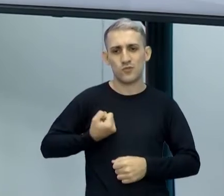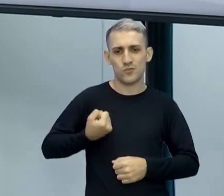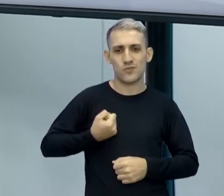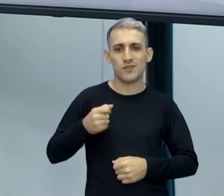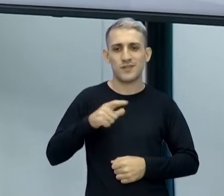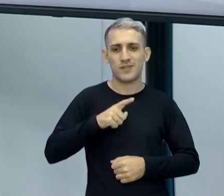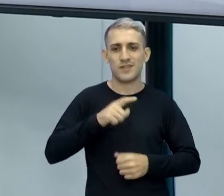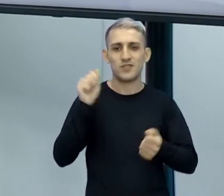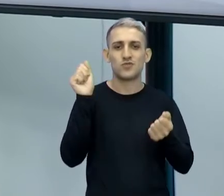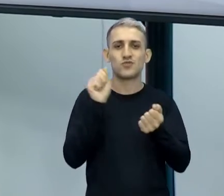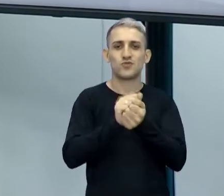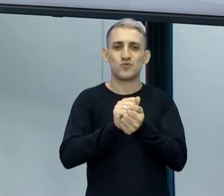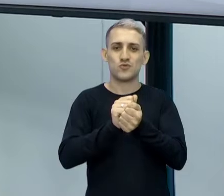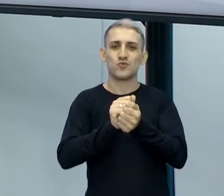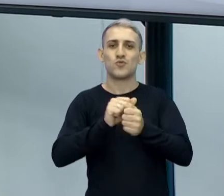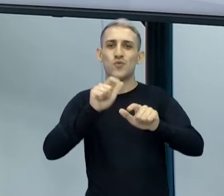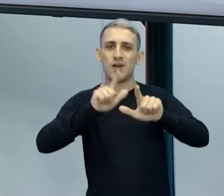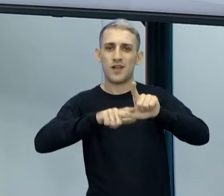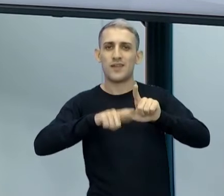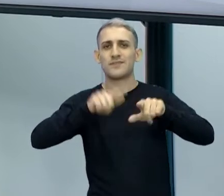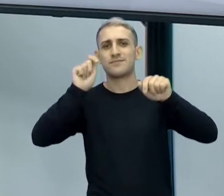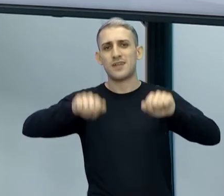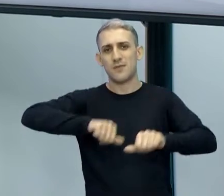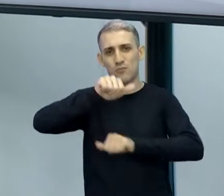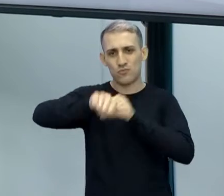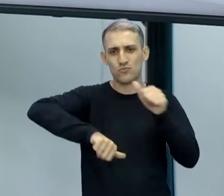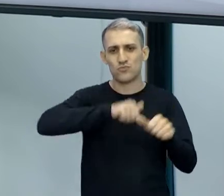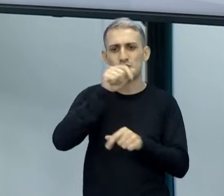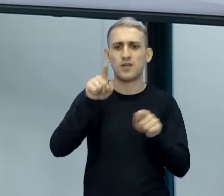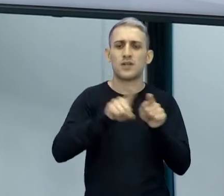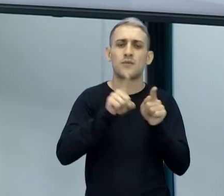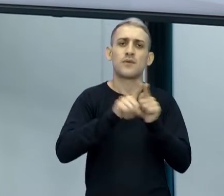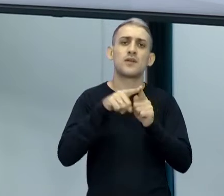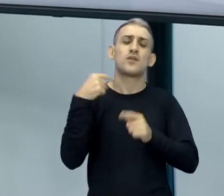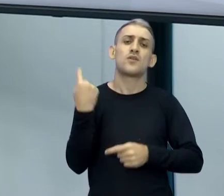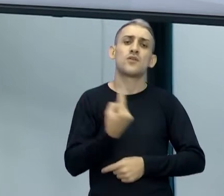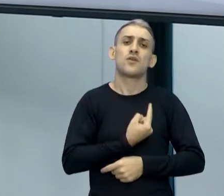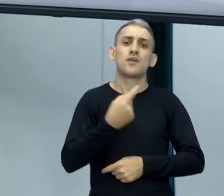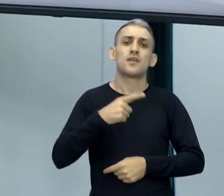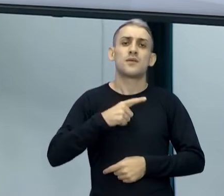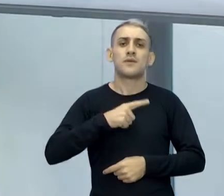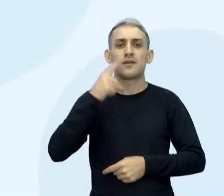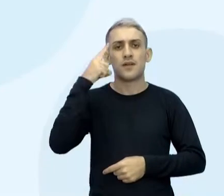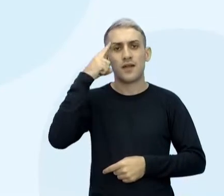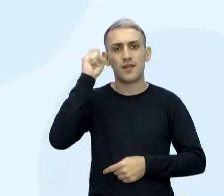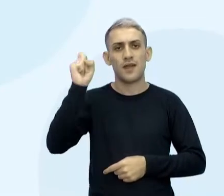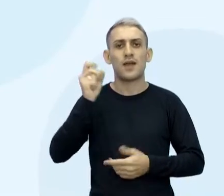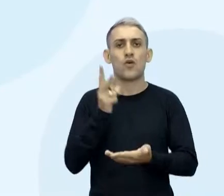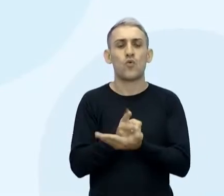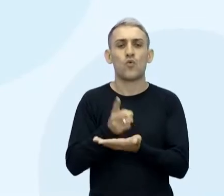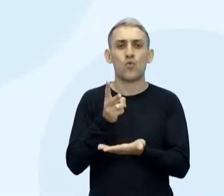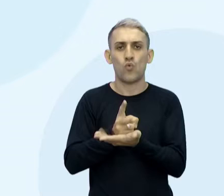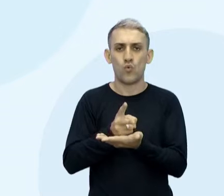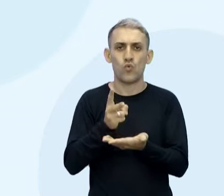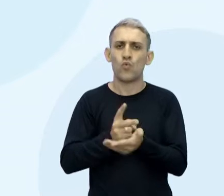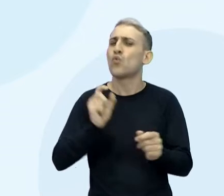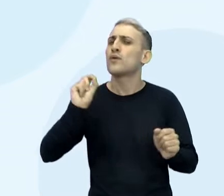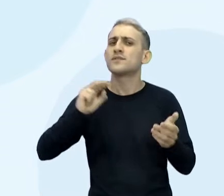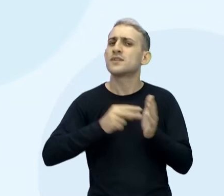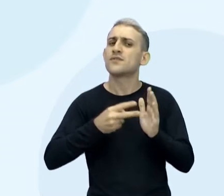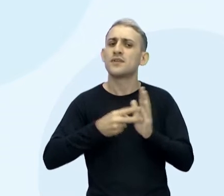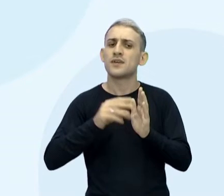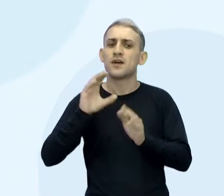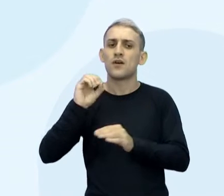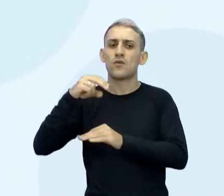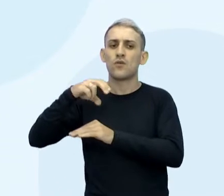número ele pode mudar, ele pode variar, né? E aí, nós temos também a ideia de constante. O que é a